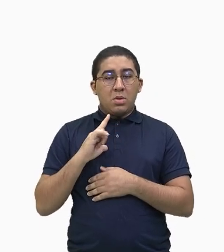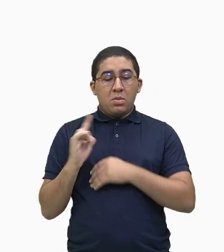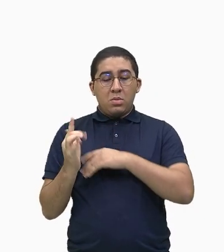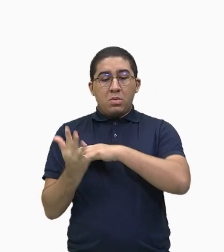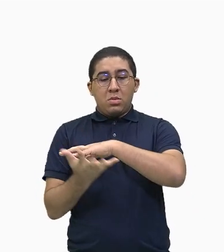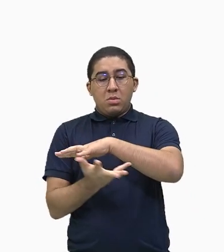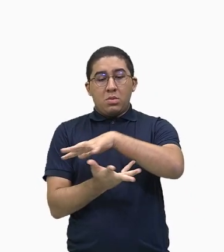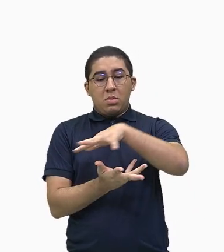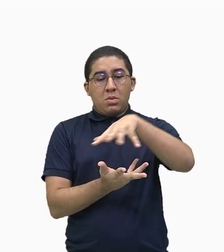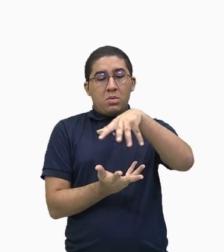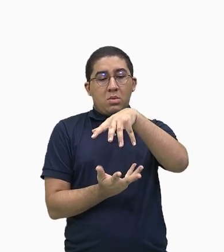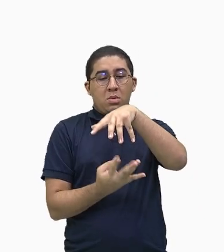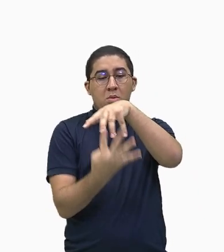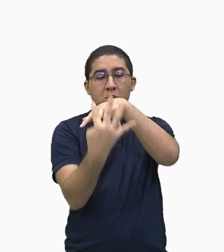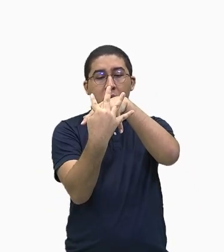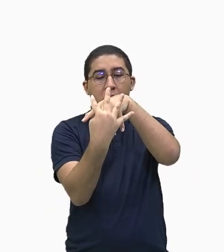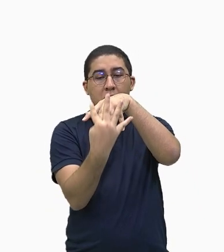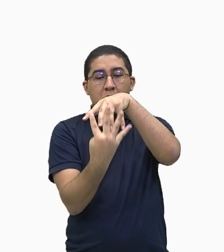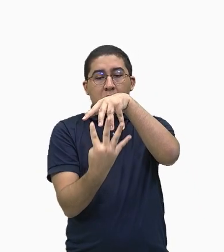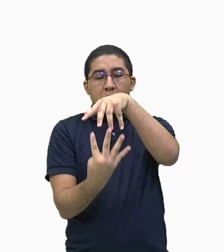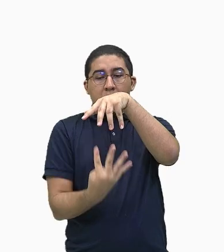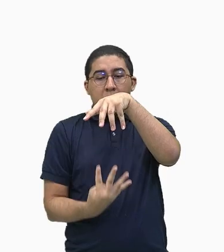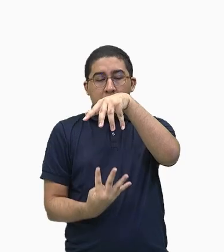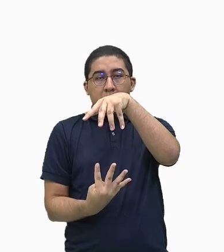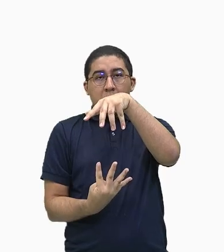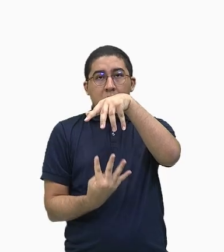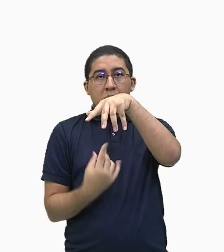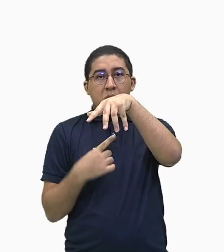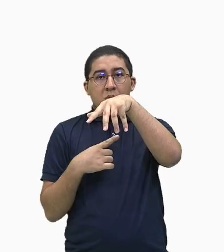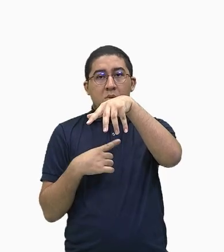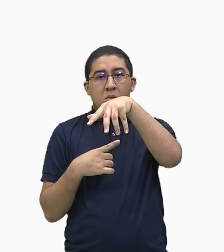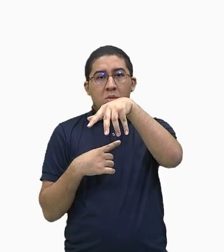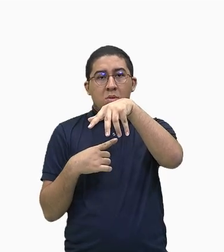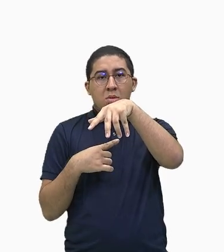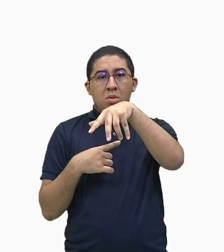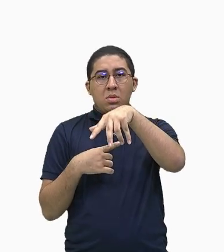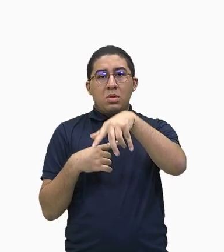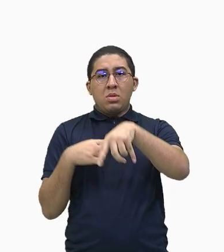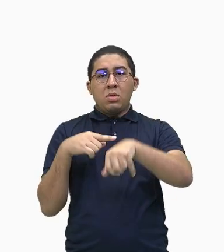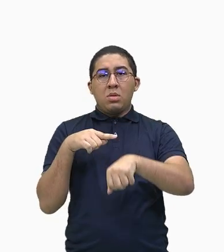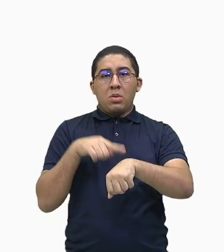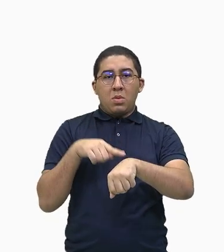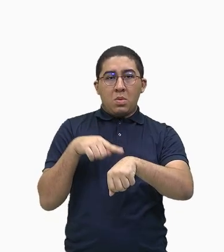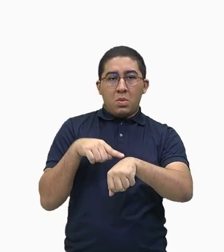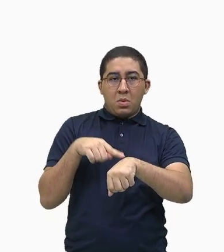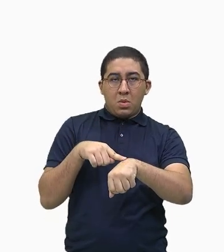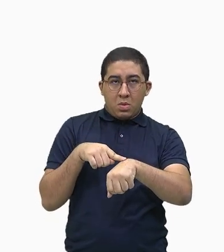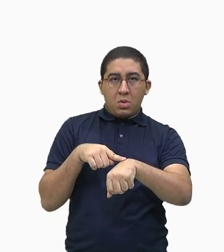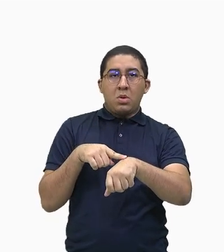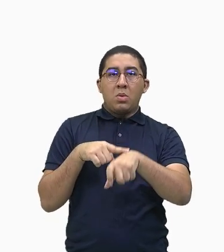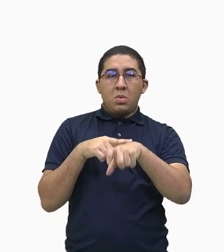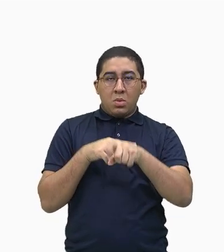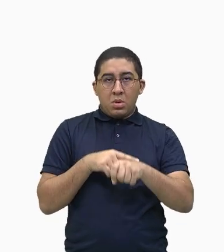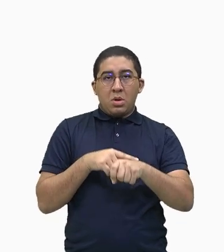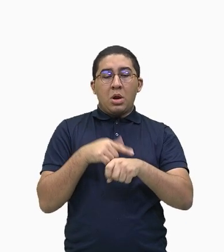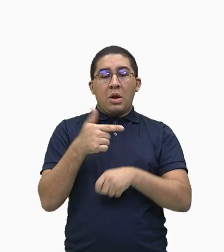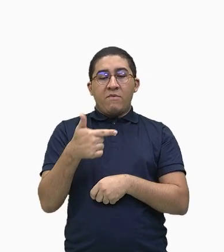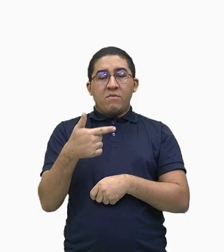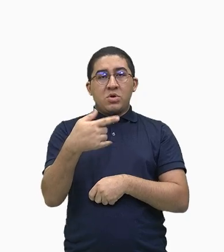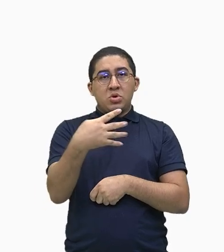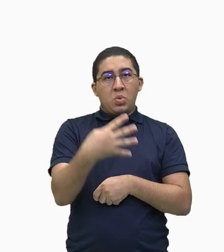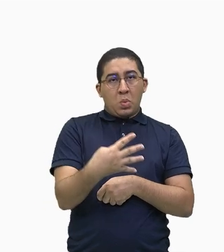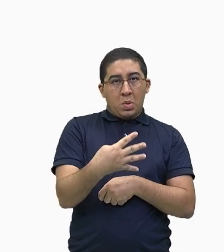em 24 partes com o mesmo horário, ou seja, a Terra ela está dividida em